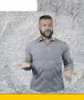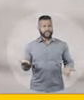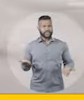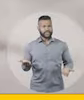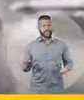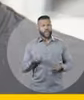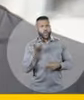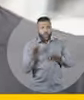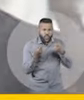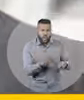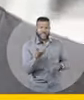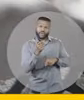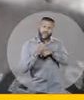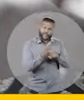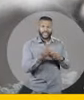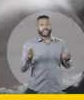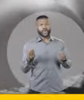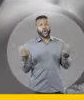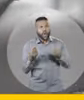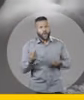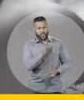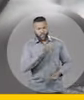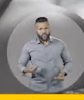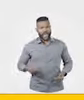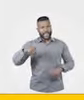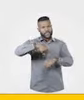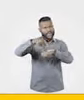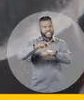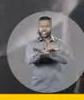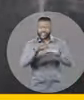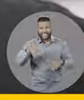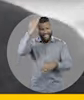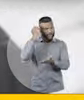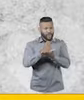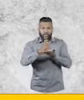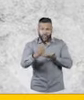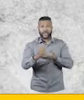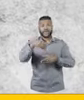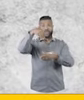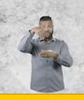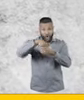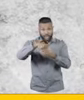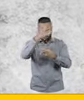favor. Contra o Bolsa Família, vota contra salário. Um cara desse quer governar o meu país. É, chega, né? Já basta o Temer.